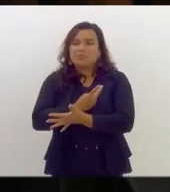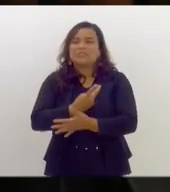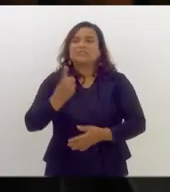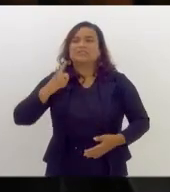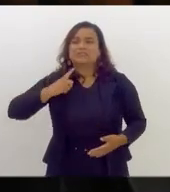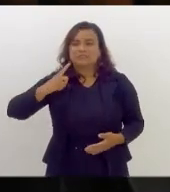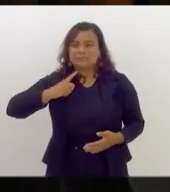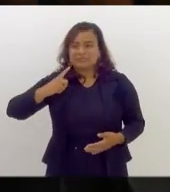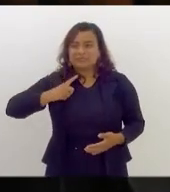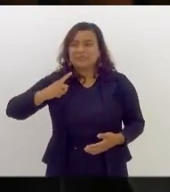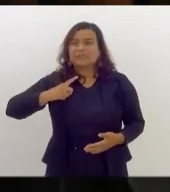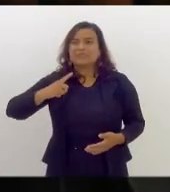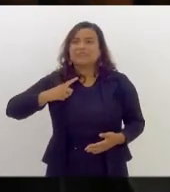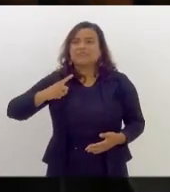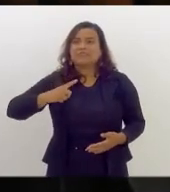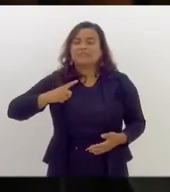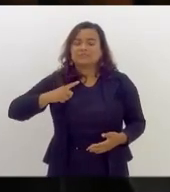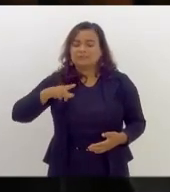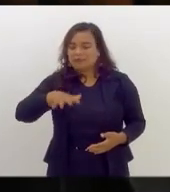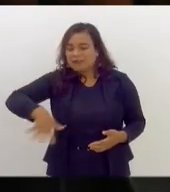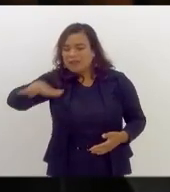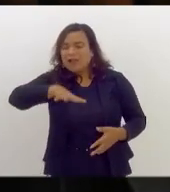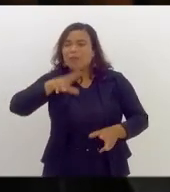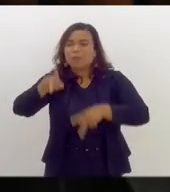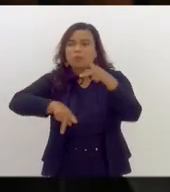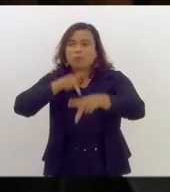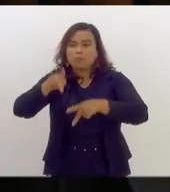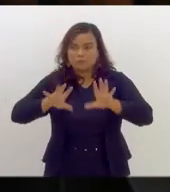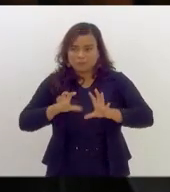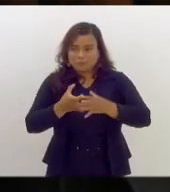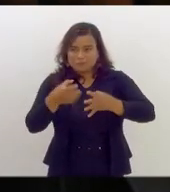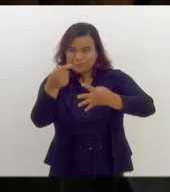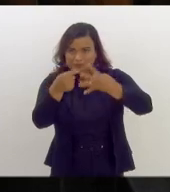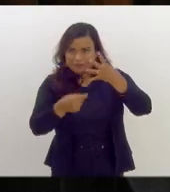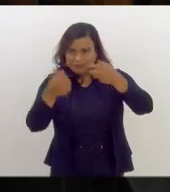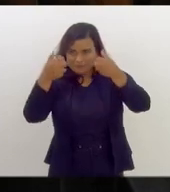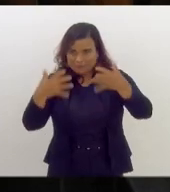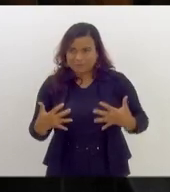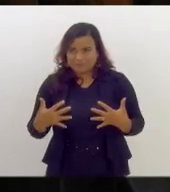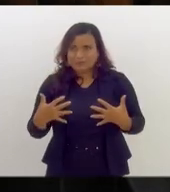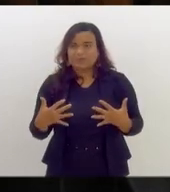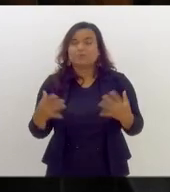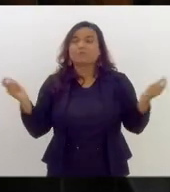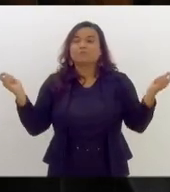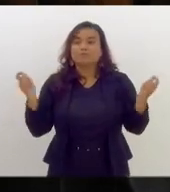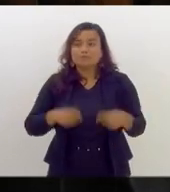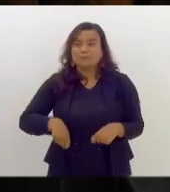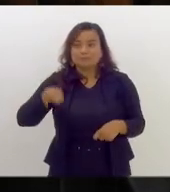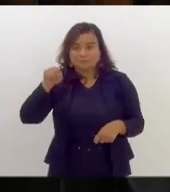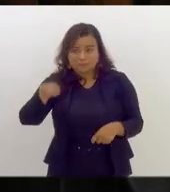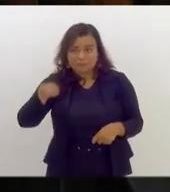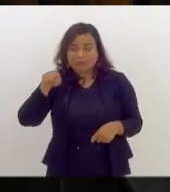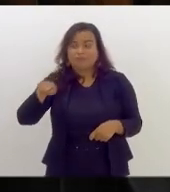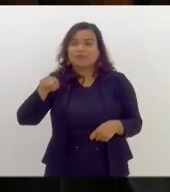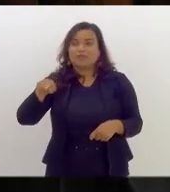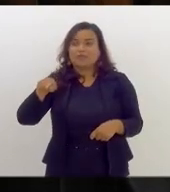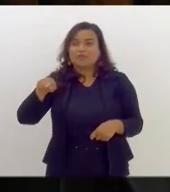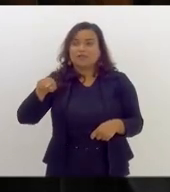foi acionado para aquela população a possibilidade de uma Redenção